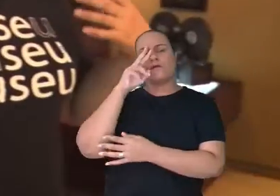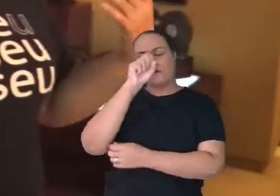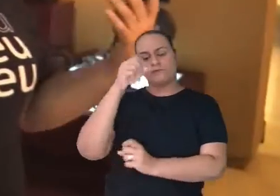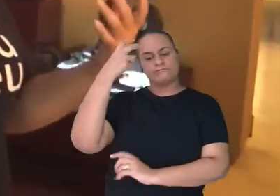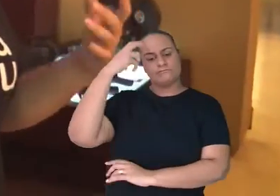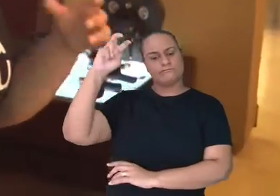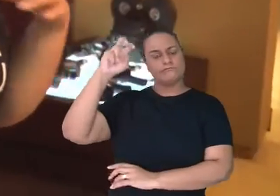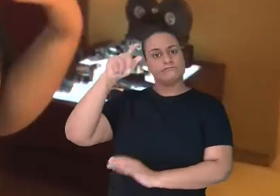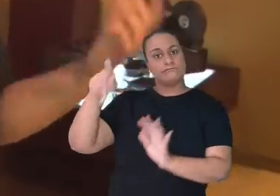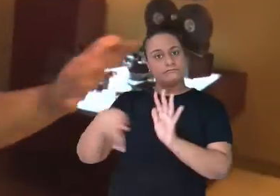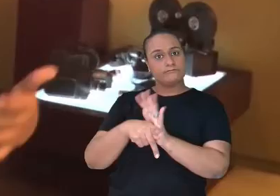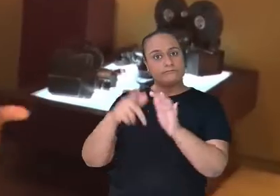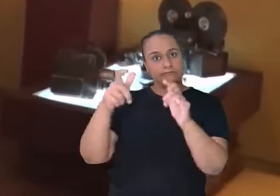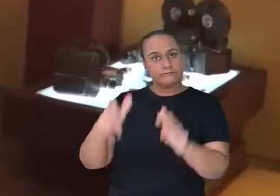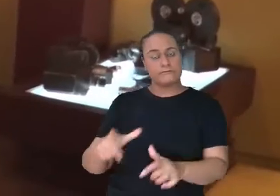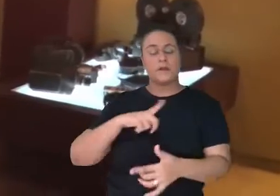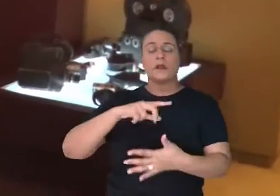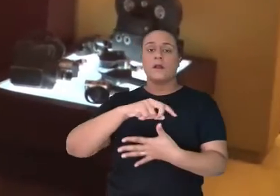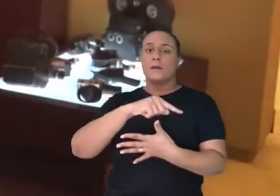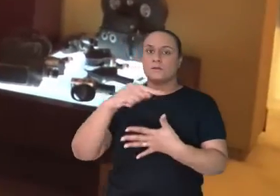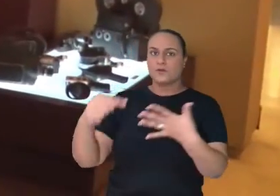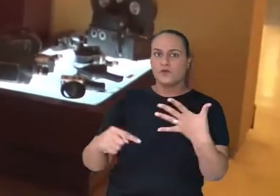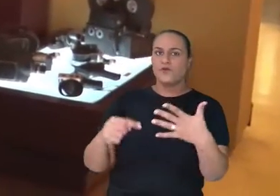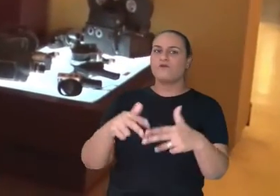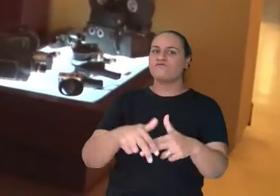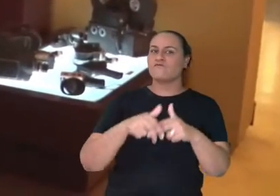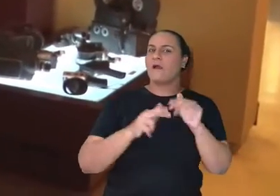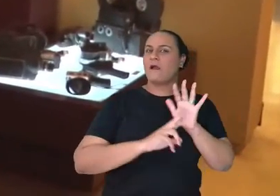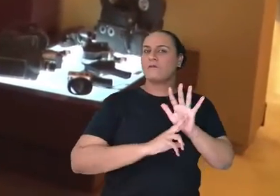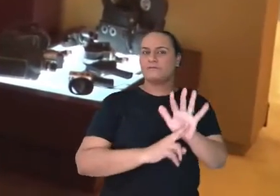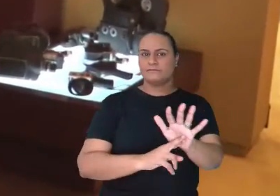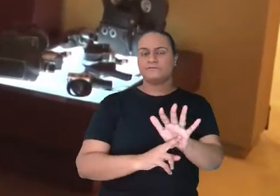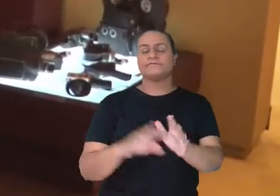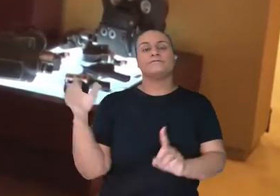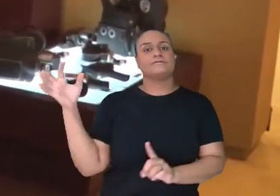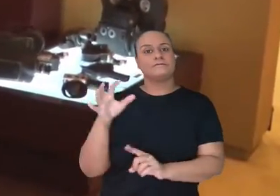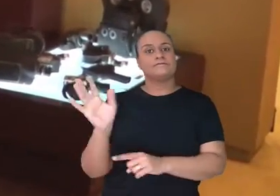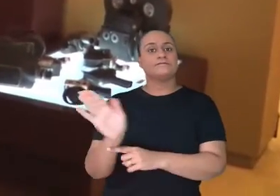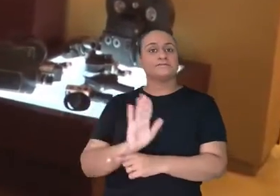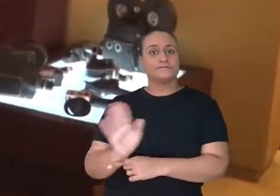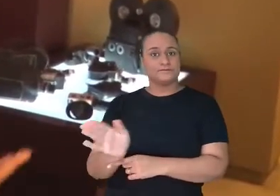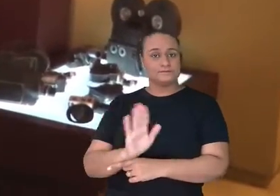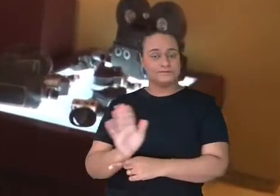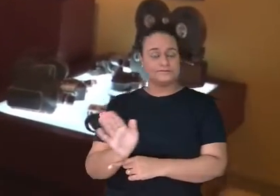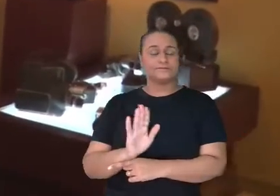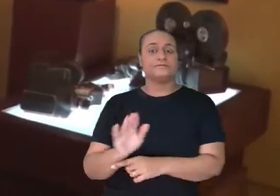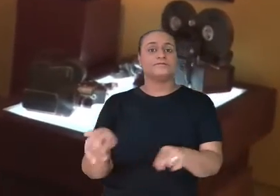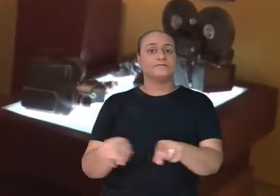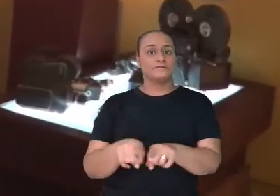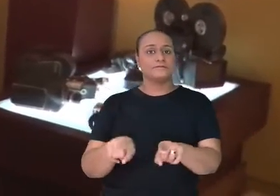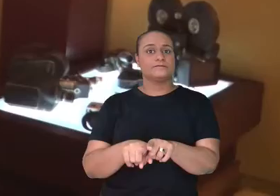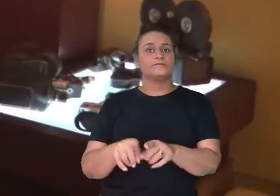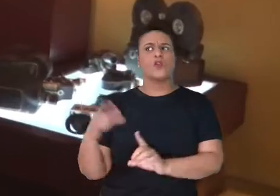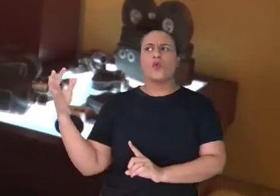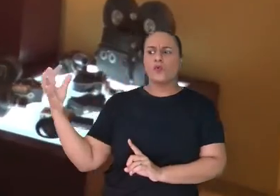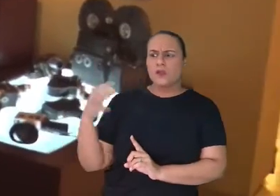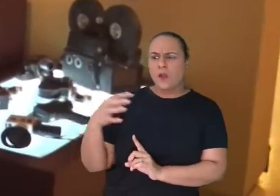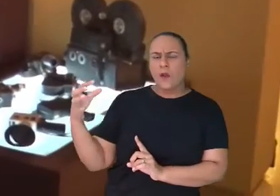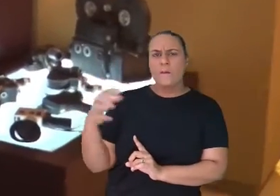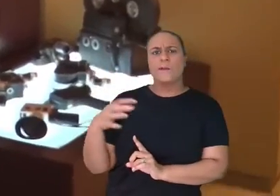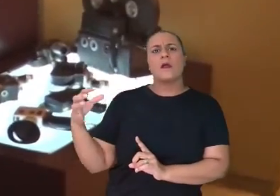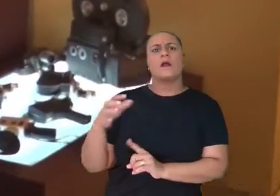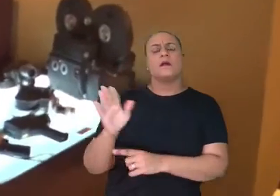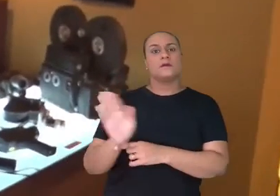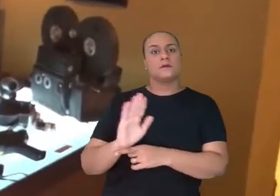isso, a gente tem esses elementos aqui representados. A influência do cinema, que nós recebemos uma influência muito grande do